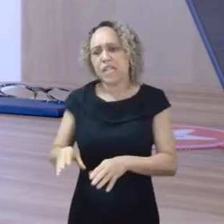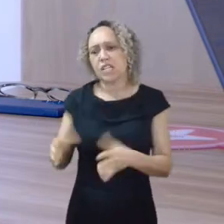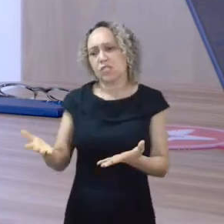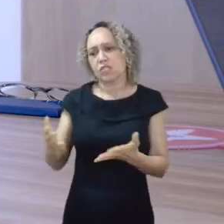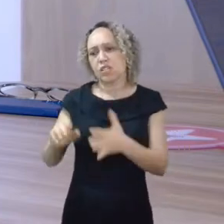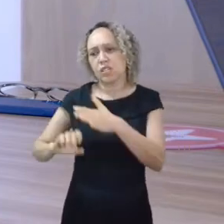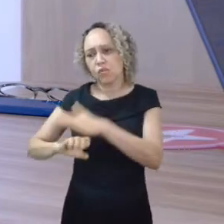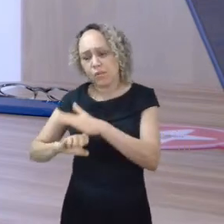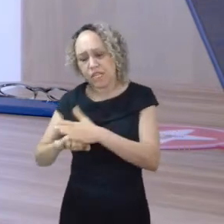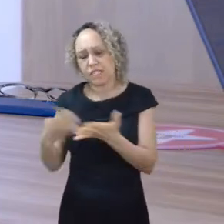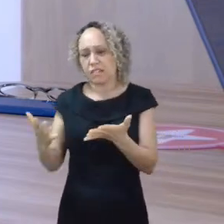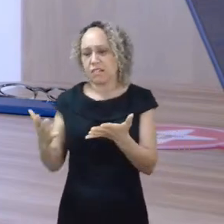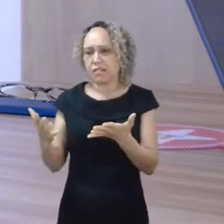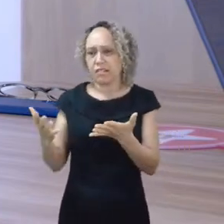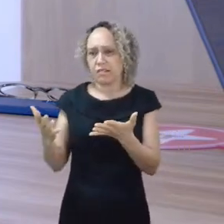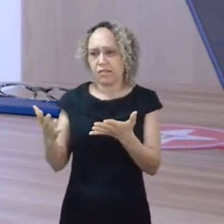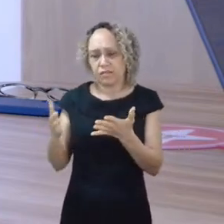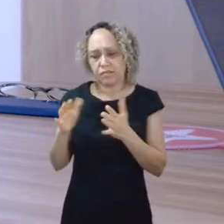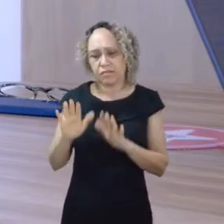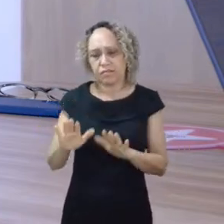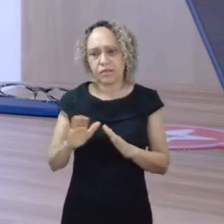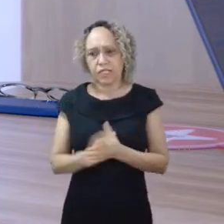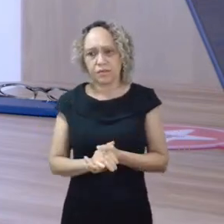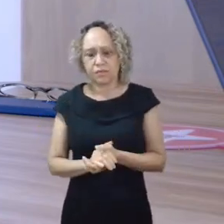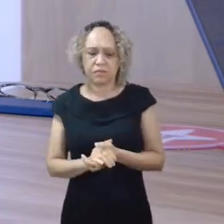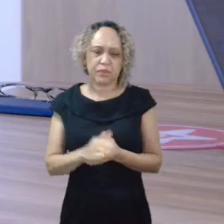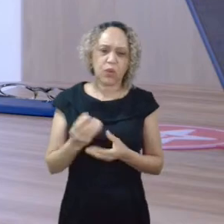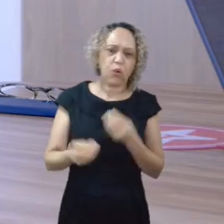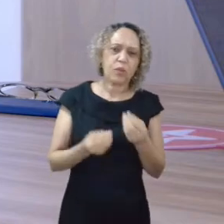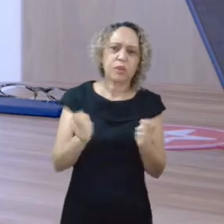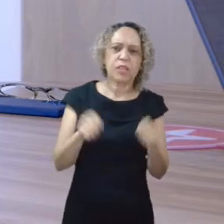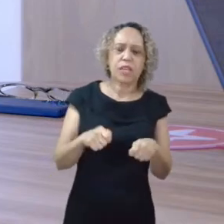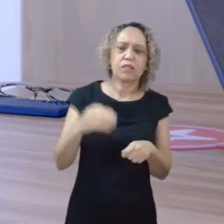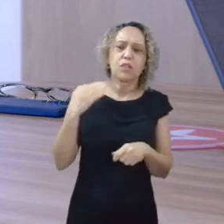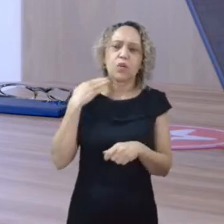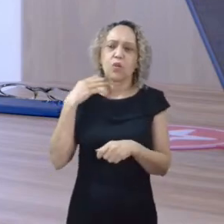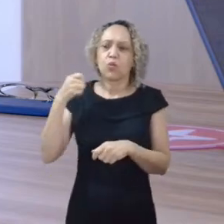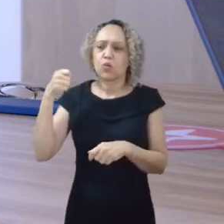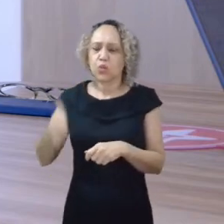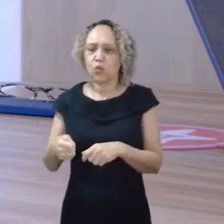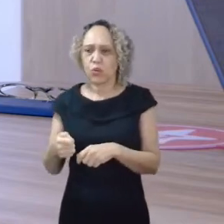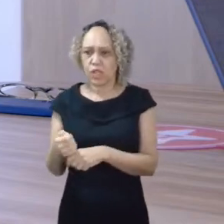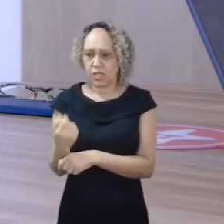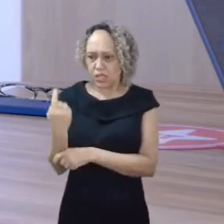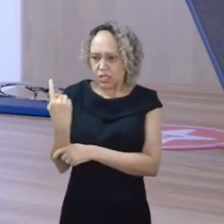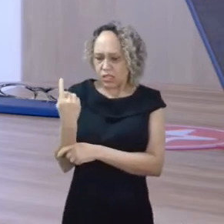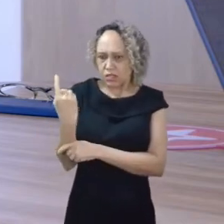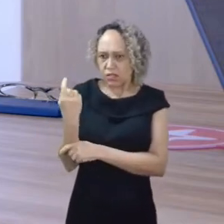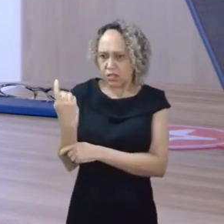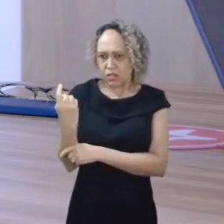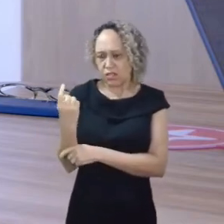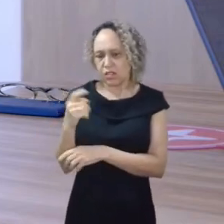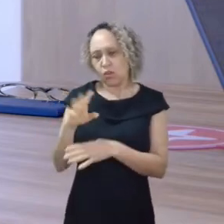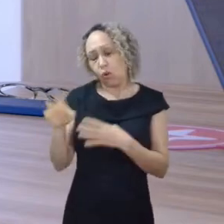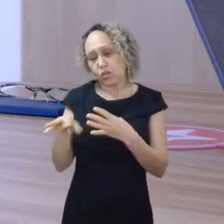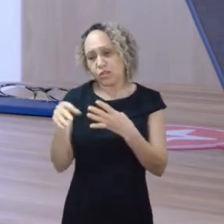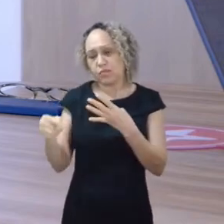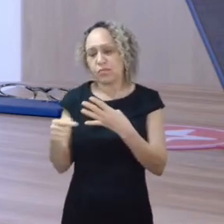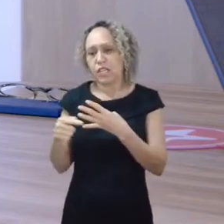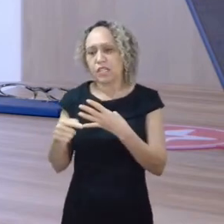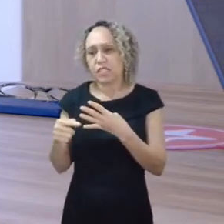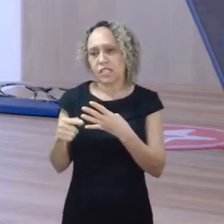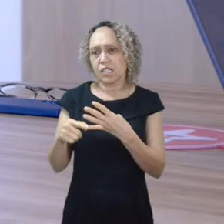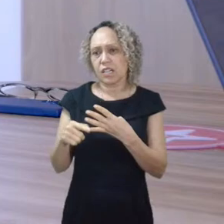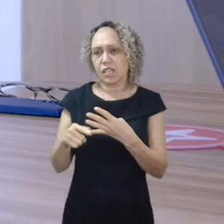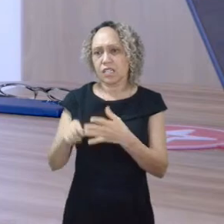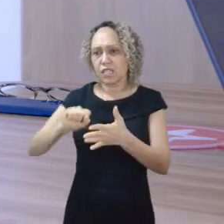de que não deveria ser possível um juiz monocraticamente, ou mesmo de primeira instância, suspender uma plataforma, sem